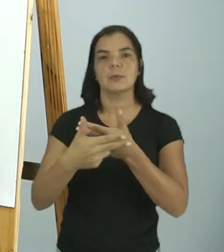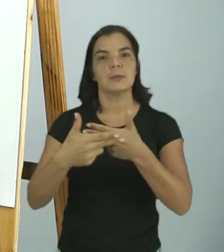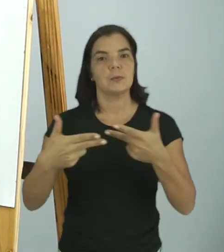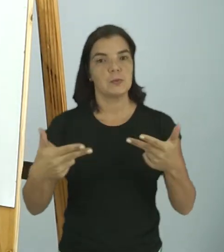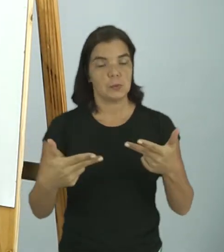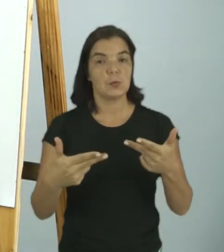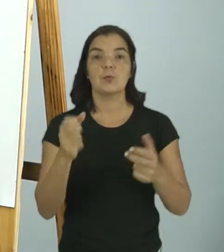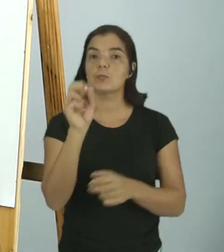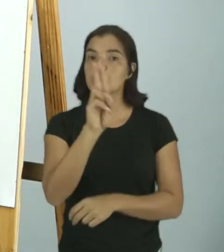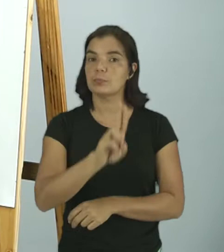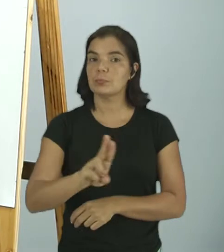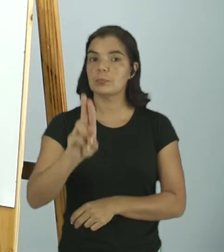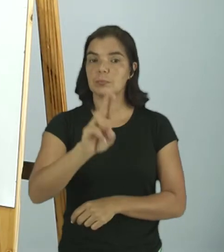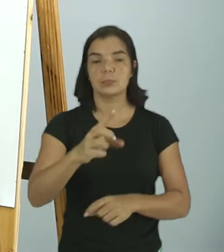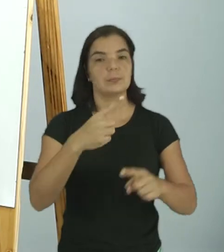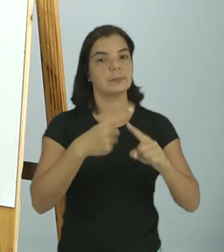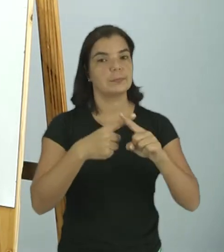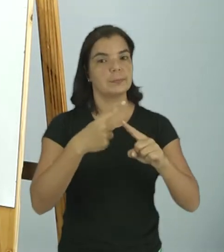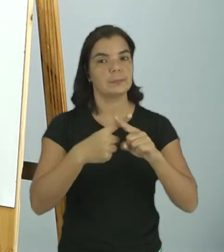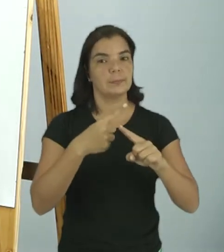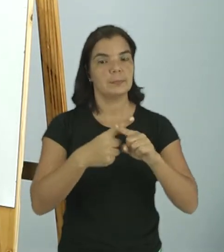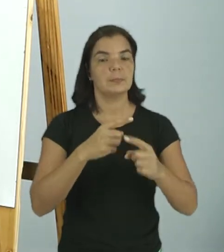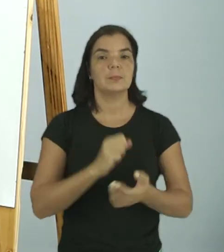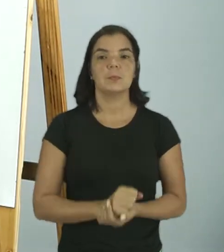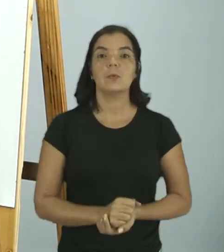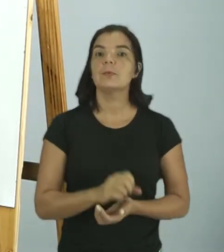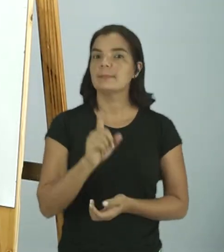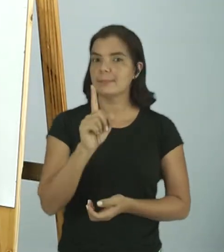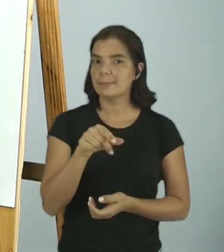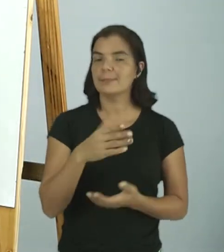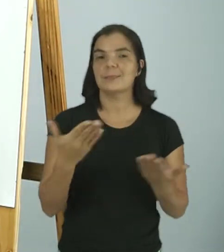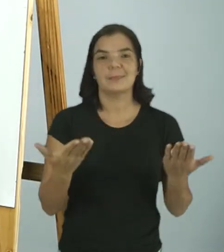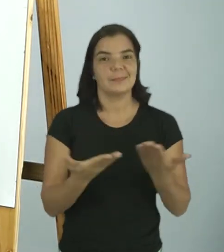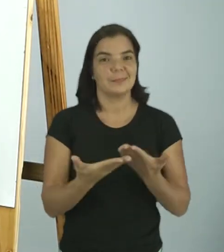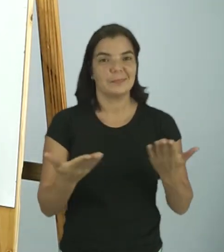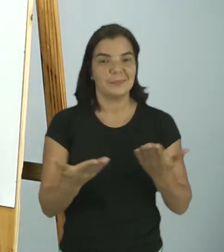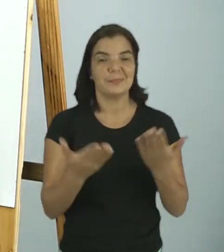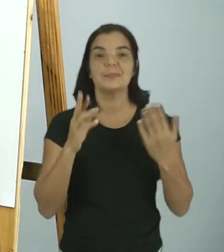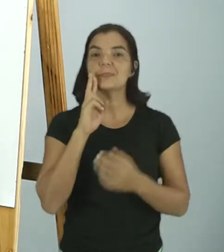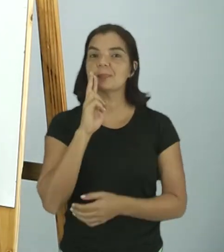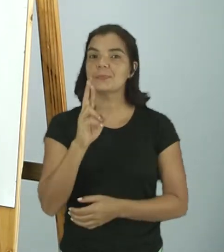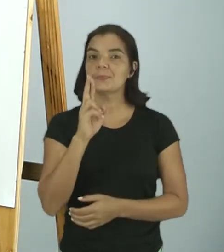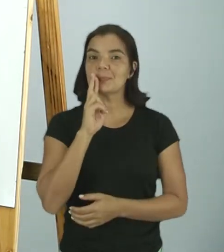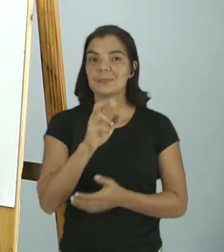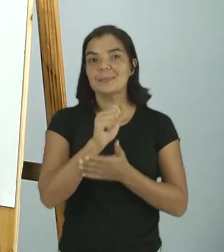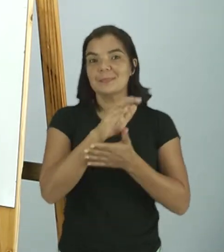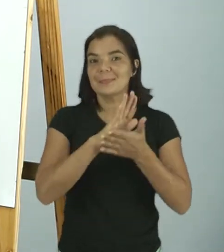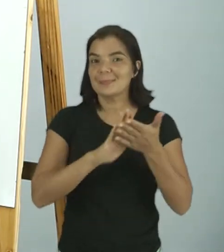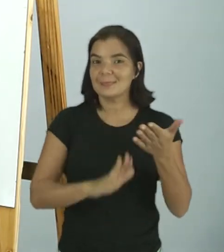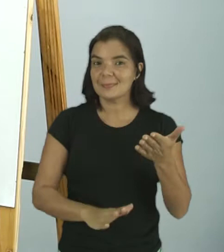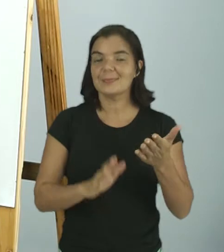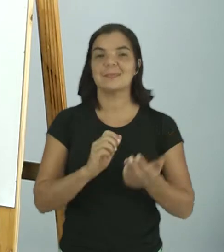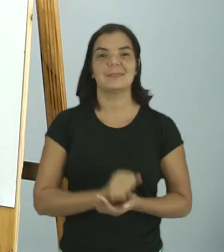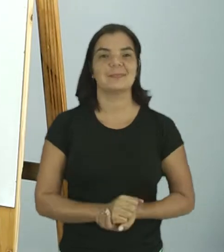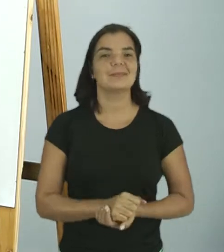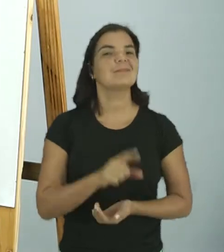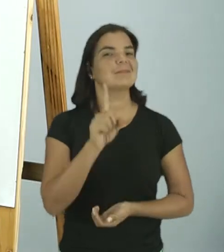que eu posso utilizar na multiplicação não foi isso e agora nós vamos fazer atividade